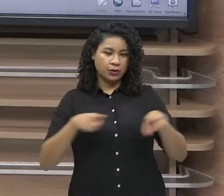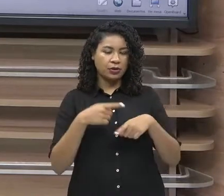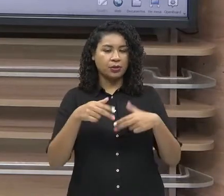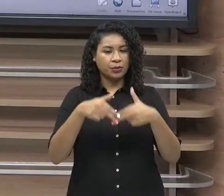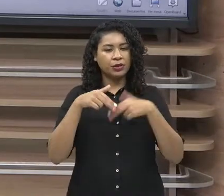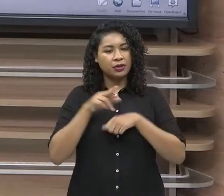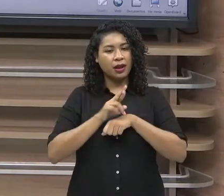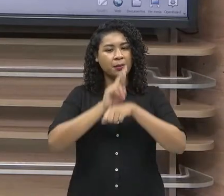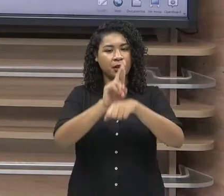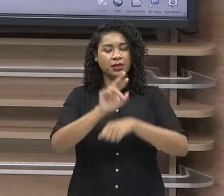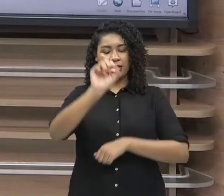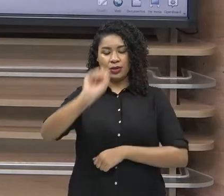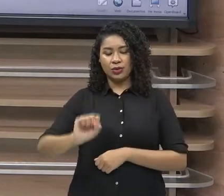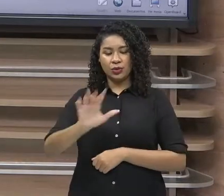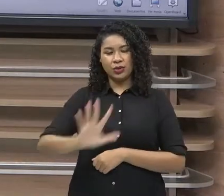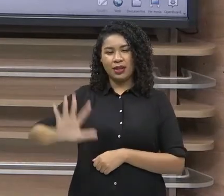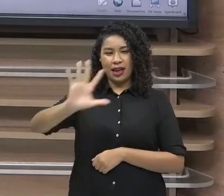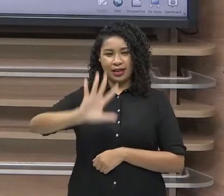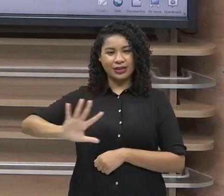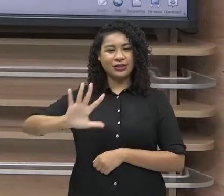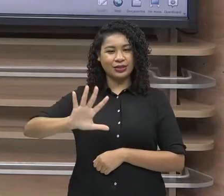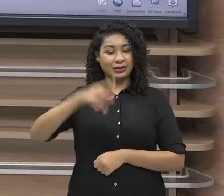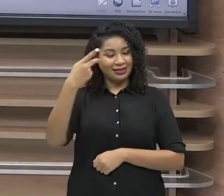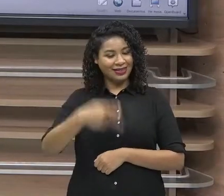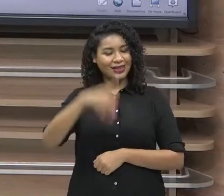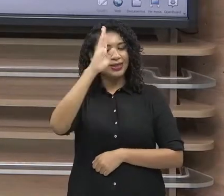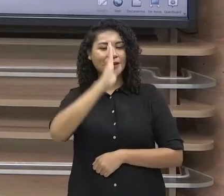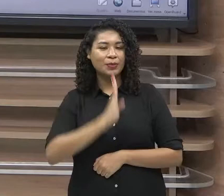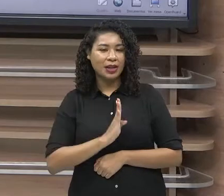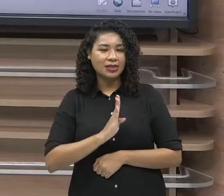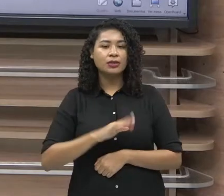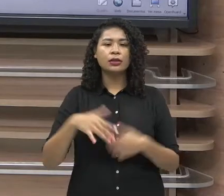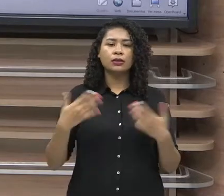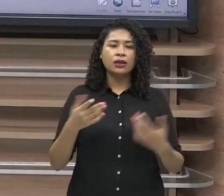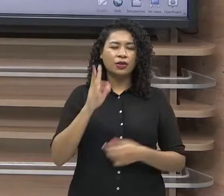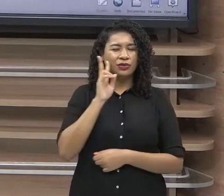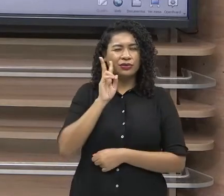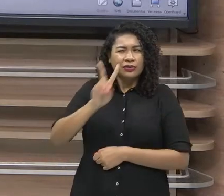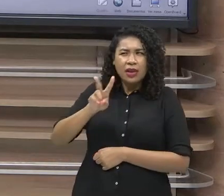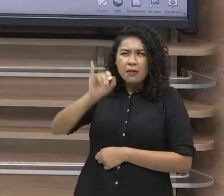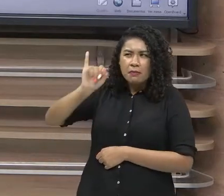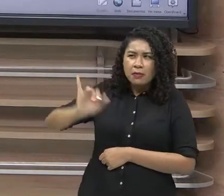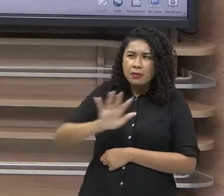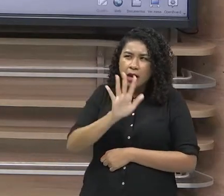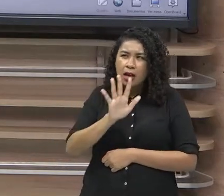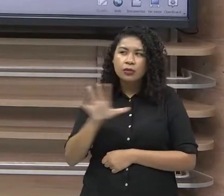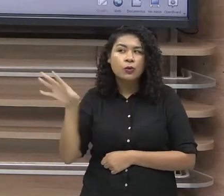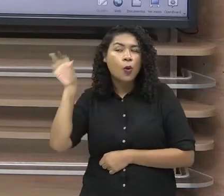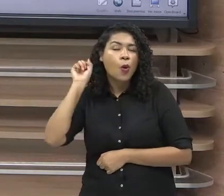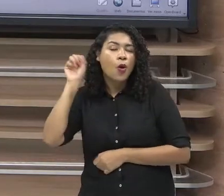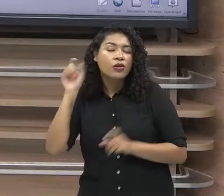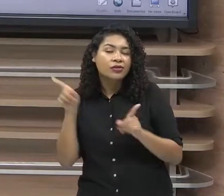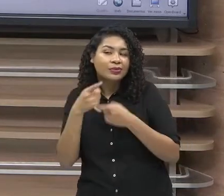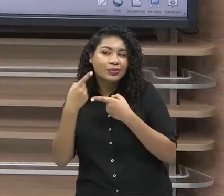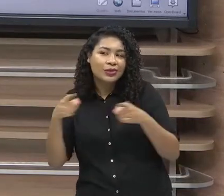sudeste do Brasil e quando você vê uma imagem, ouve uma música, imediatamente você vai